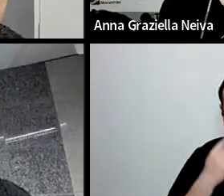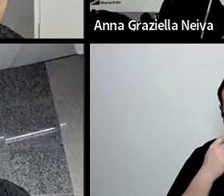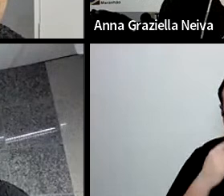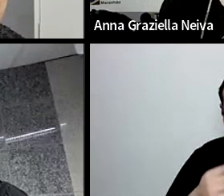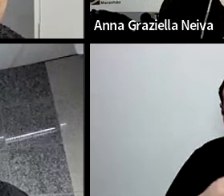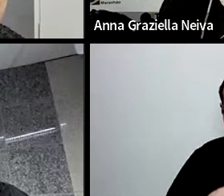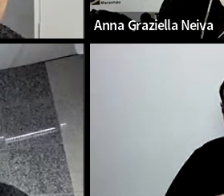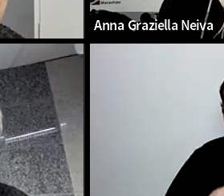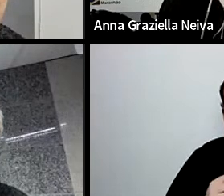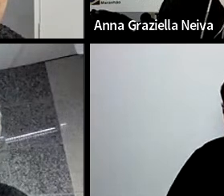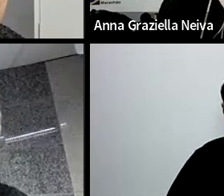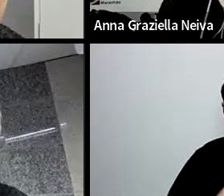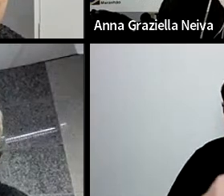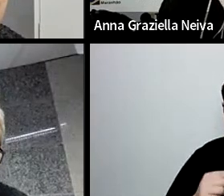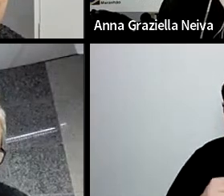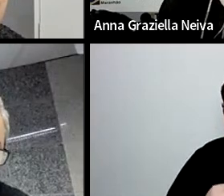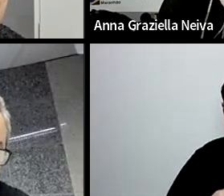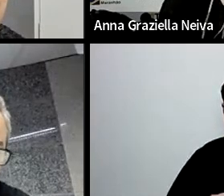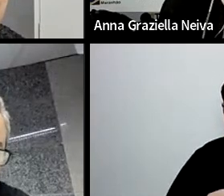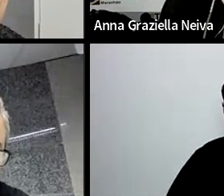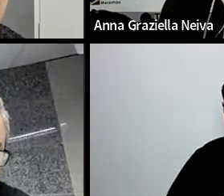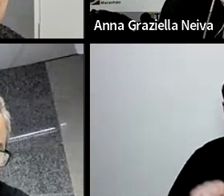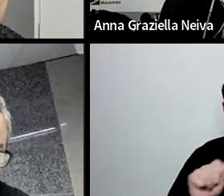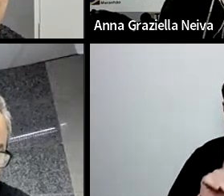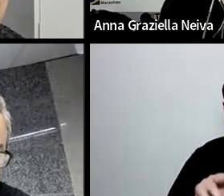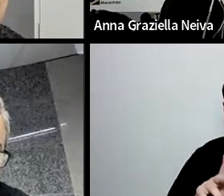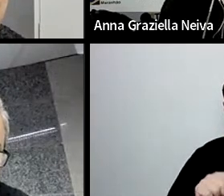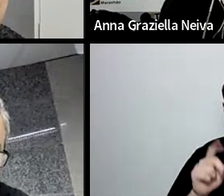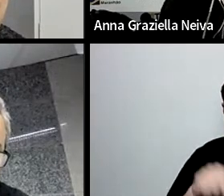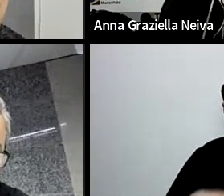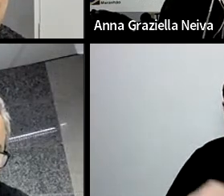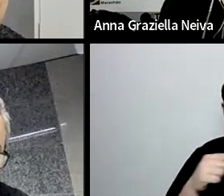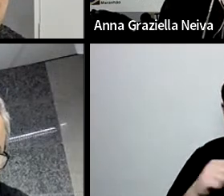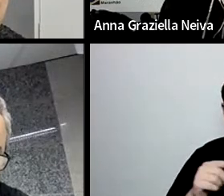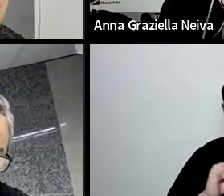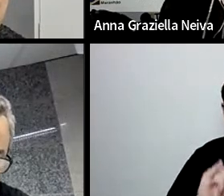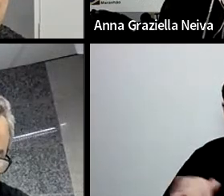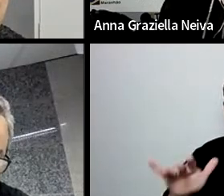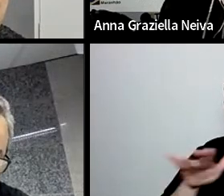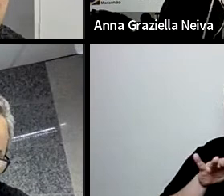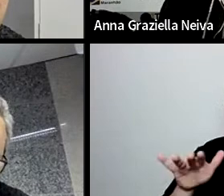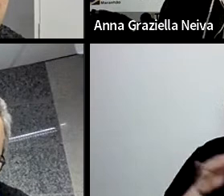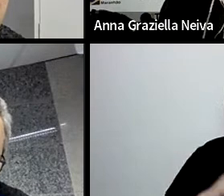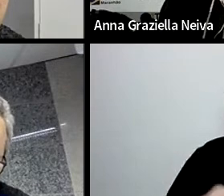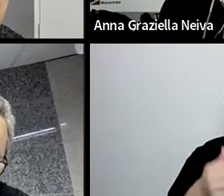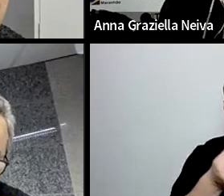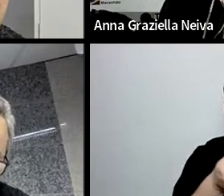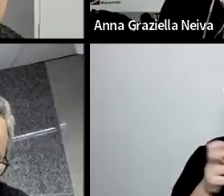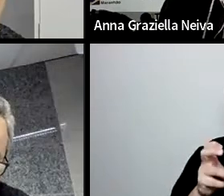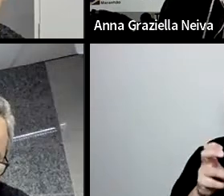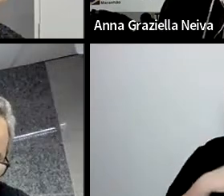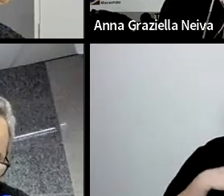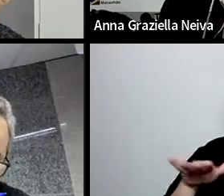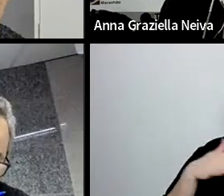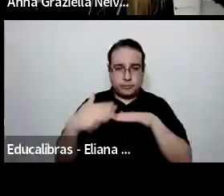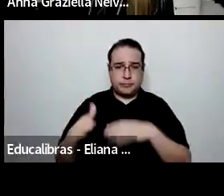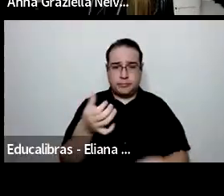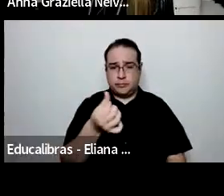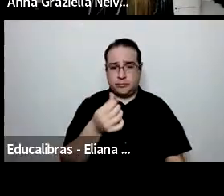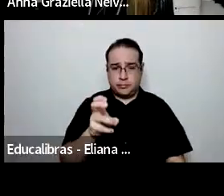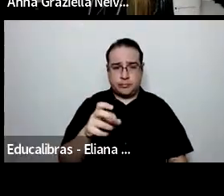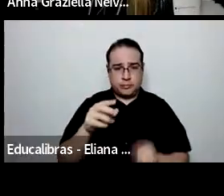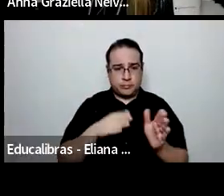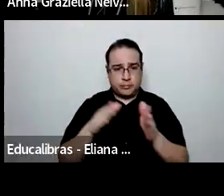da correntinha esse adesivo era a menção movimento 65 movimento 65